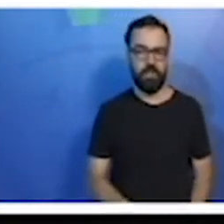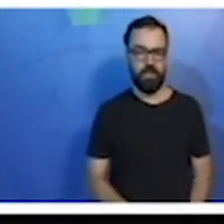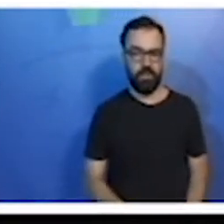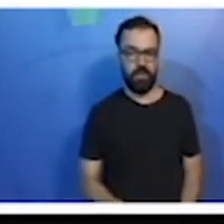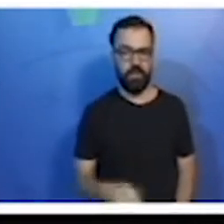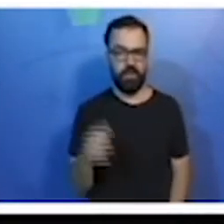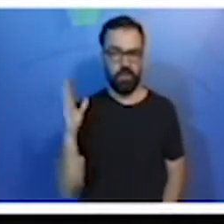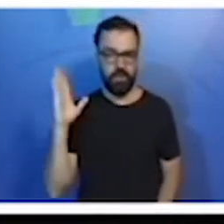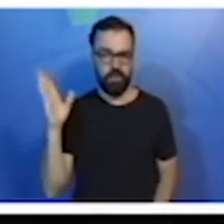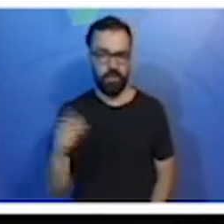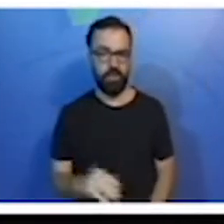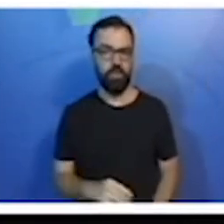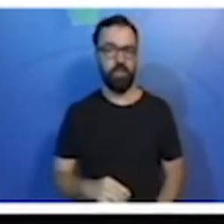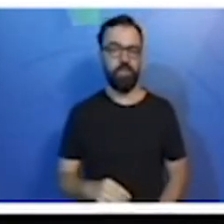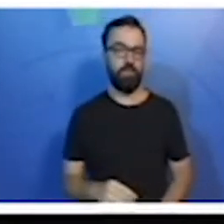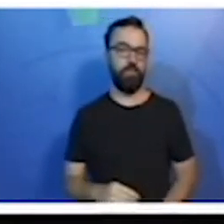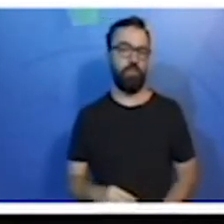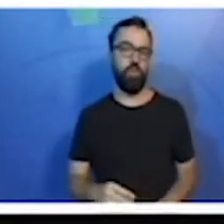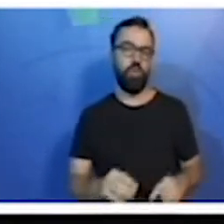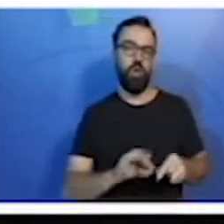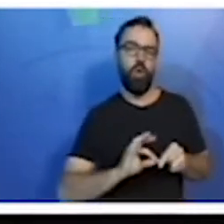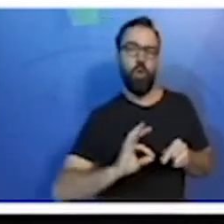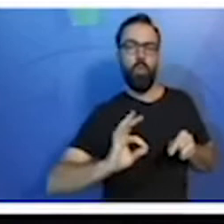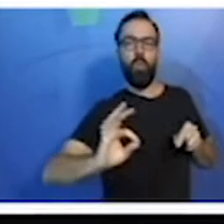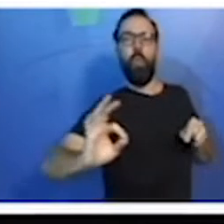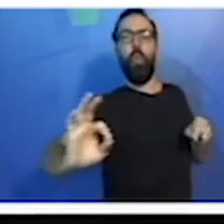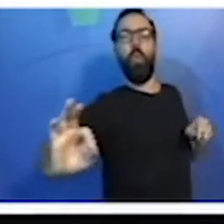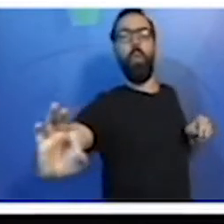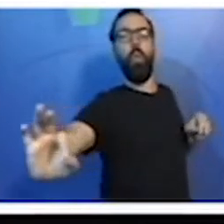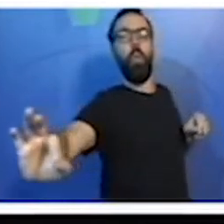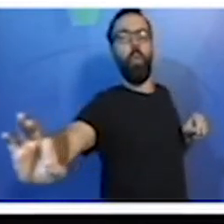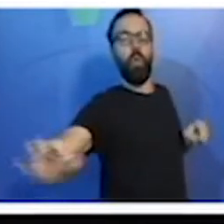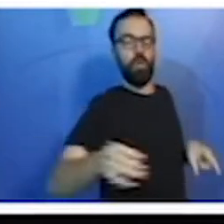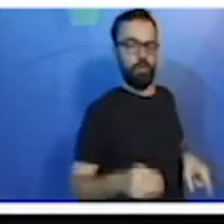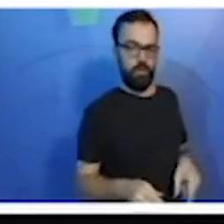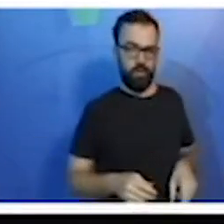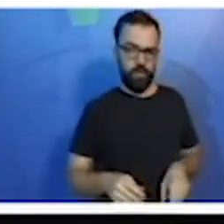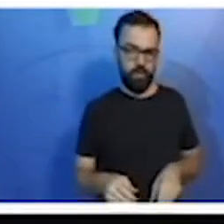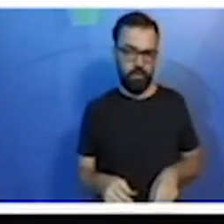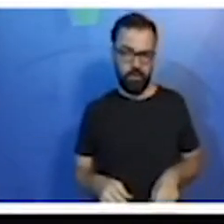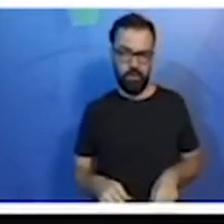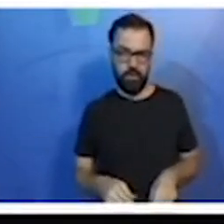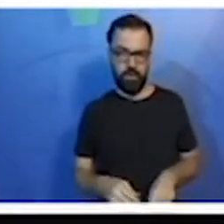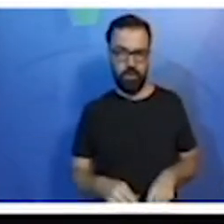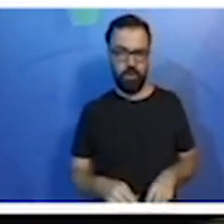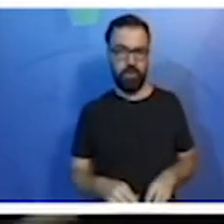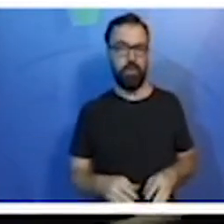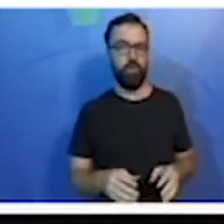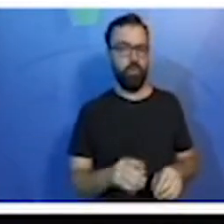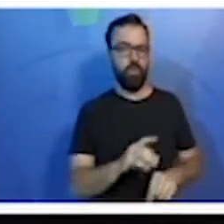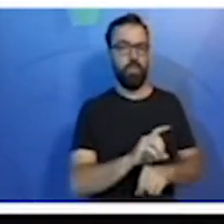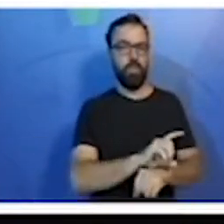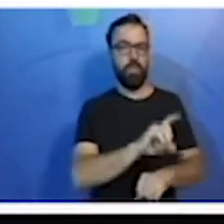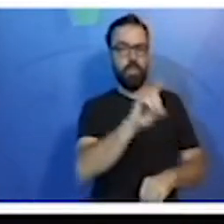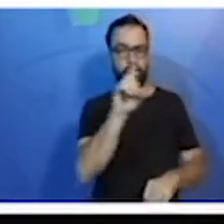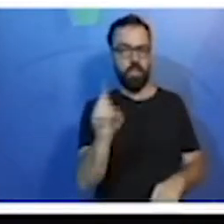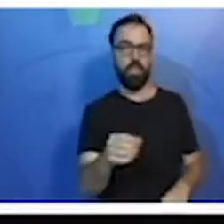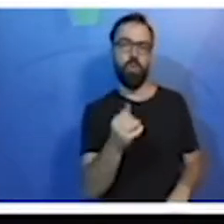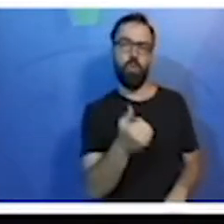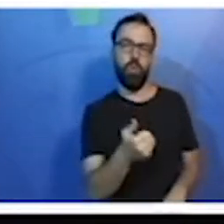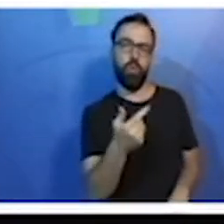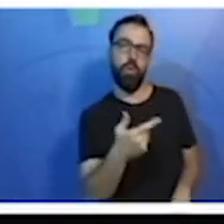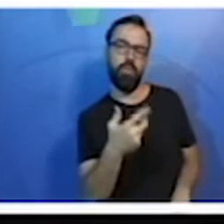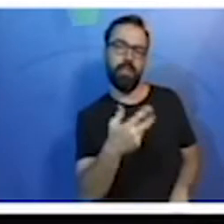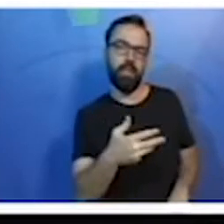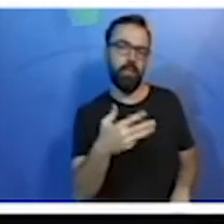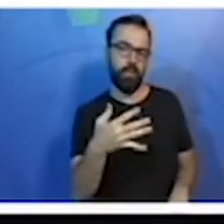Ah e ainda tem uma prova que ela é muito mais longa que é a mais longa de todas as provas que a ultra maratona de ciclismo que era disputado em vários dias e que ele percorre